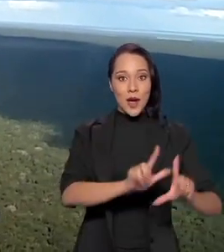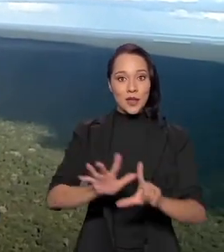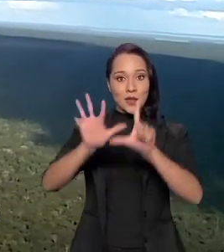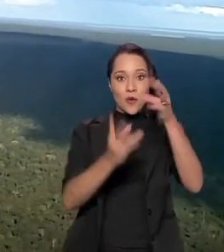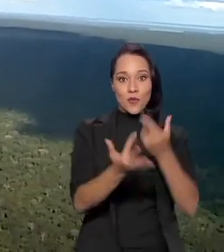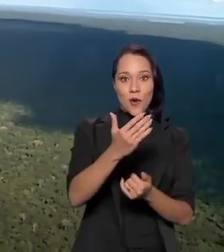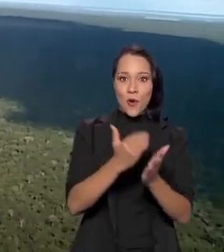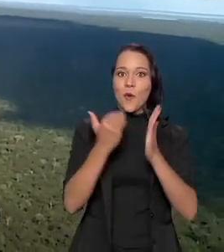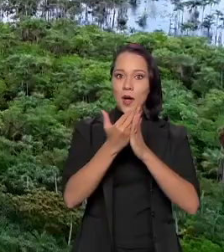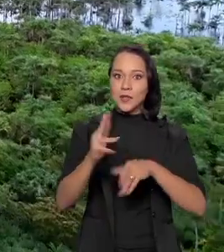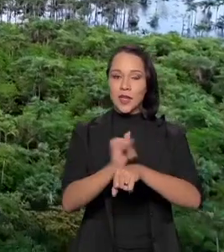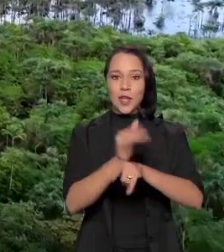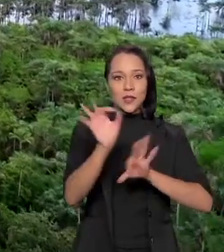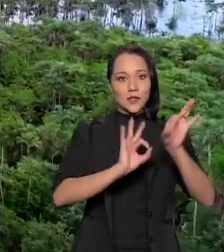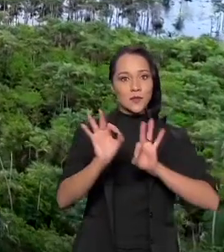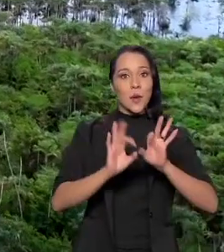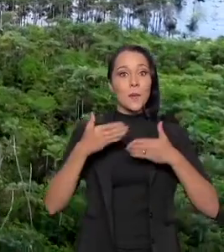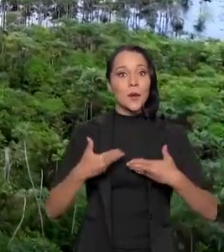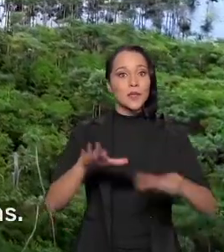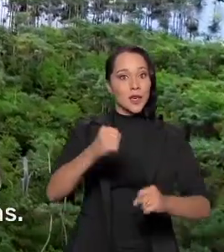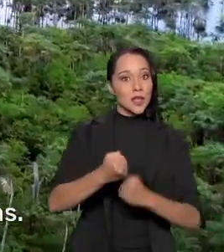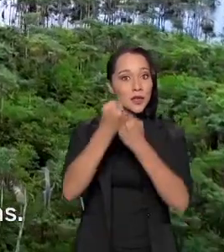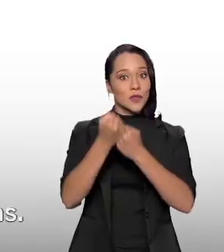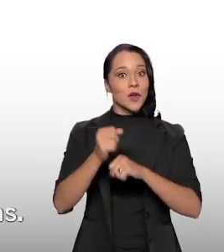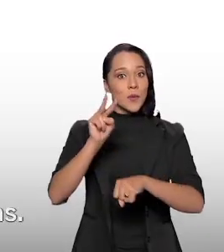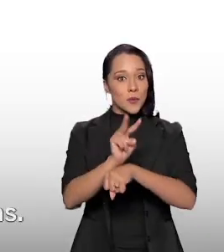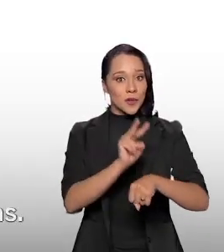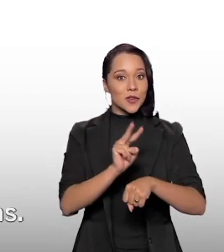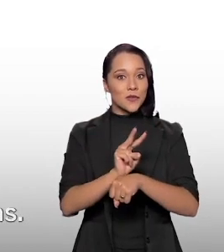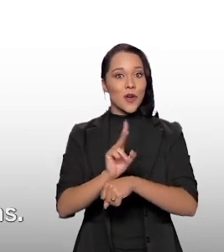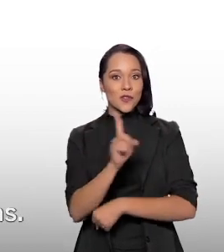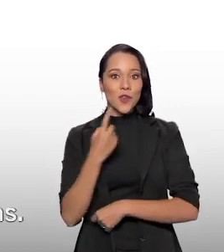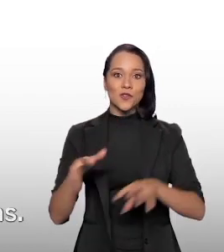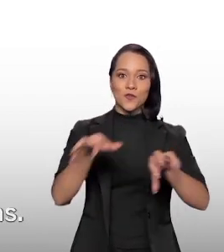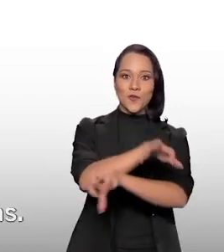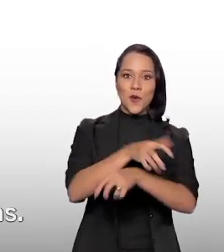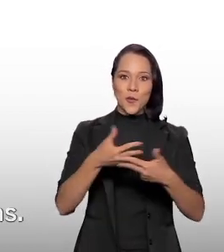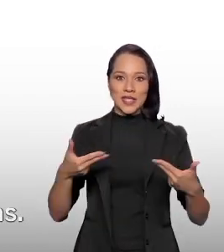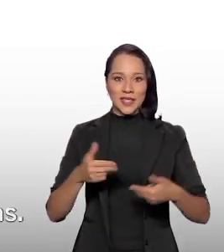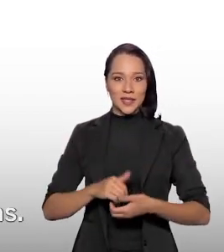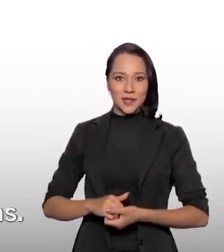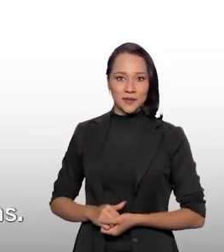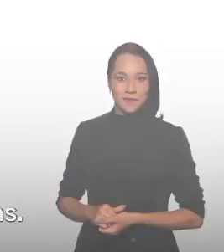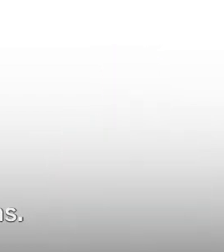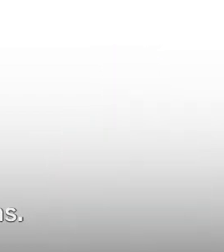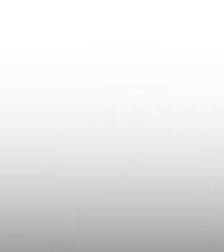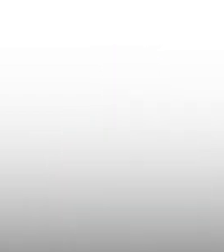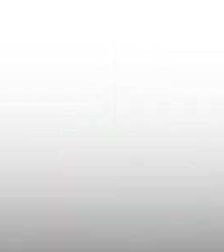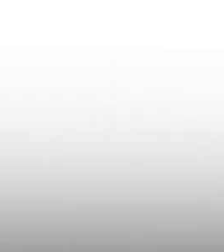Painel do Fogo. Mais um recurso desenvolvido pelo Ministério da Defesa para preservar os nossos